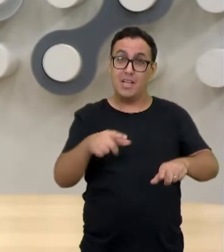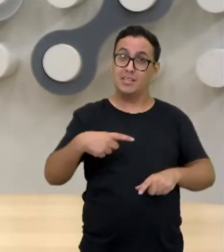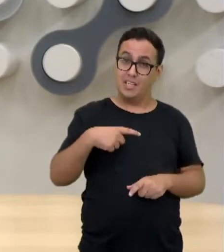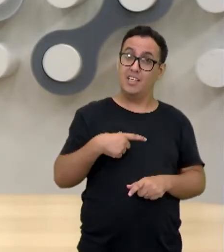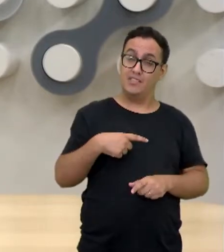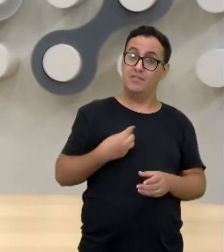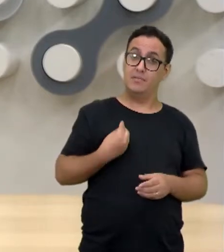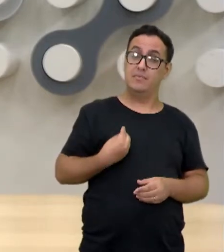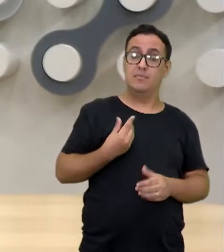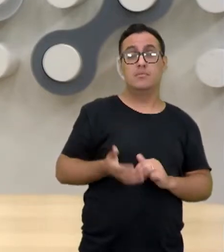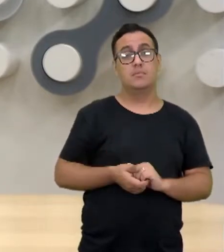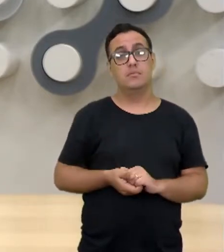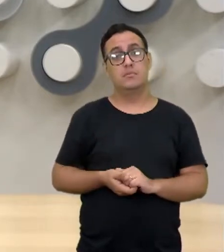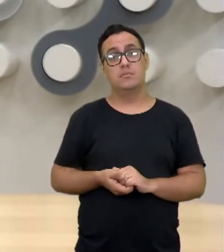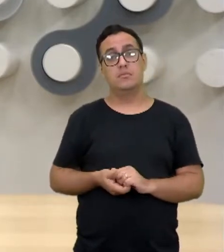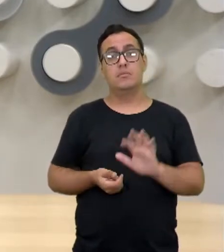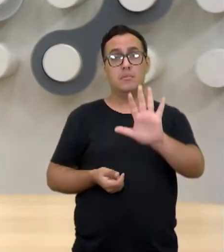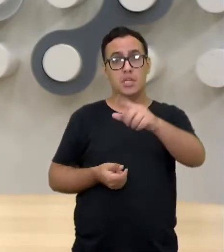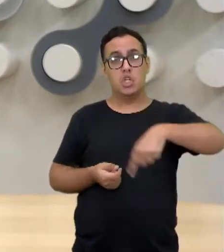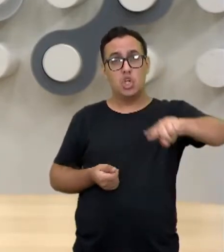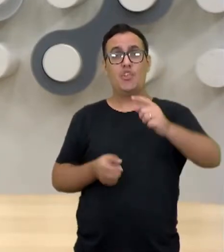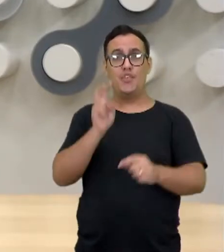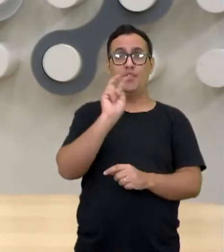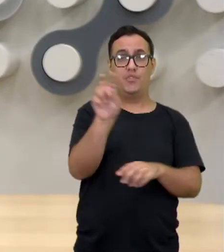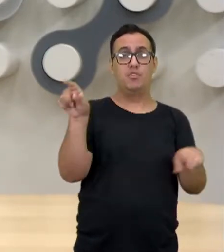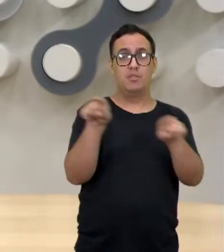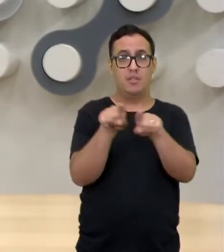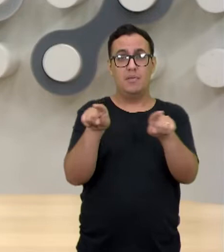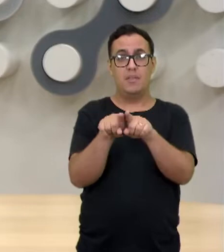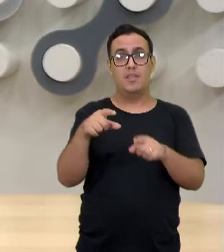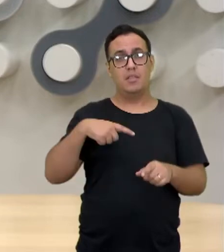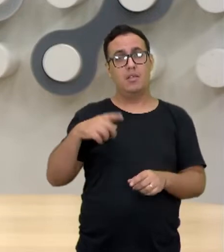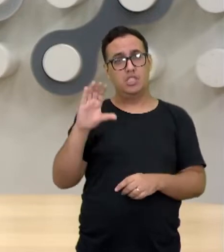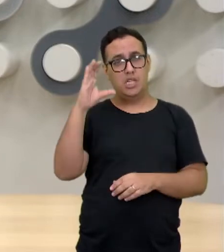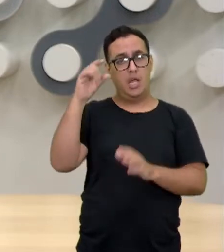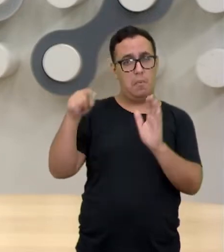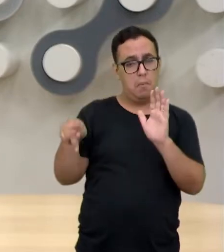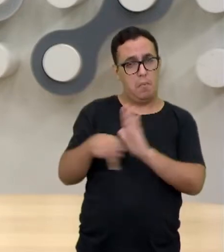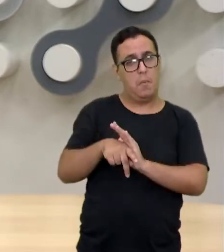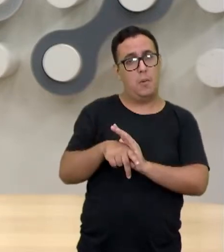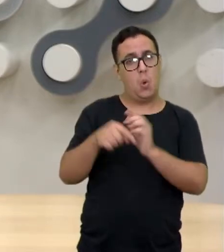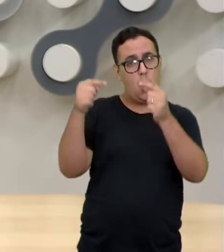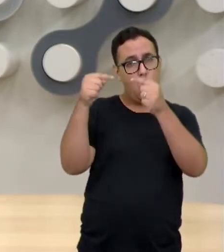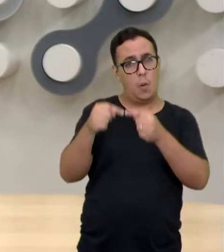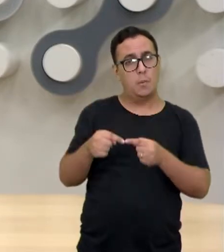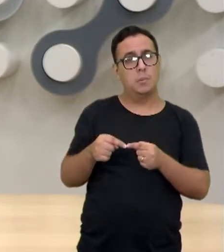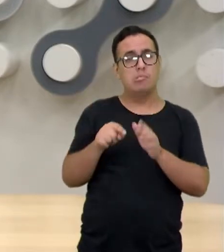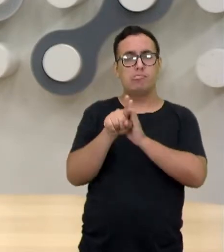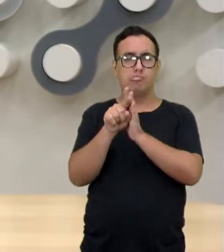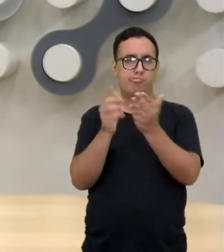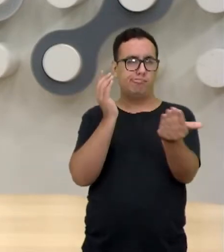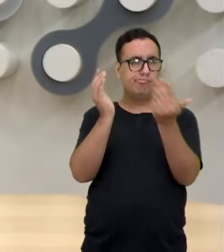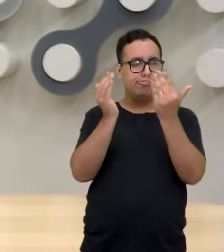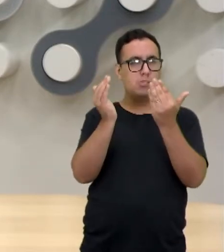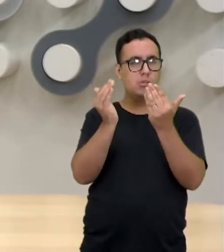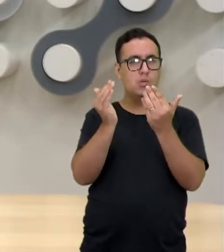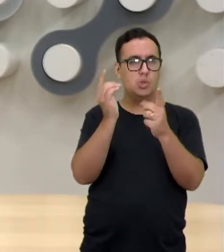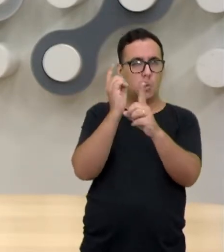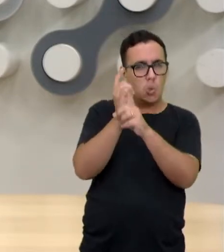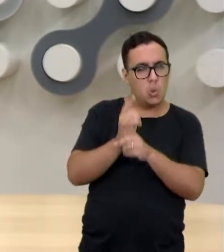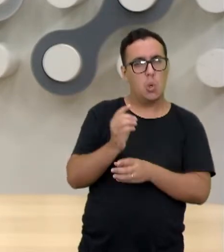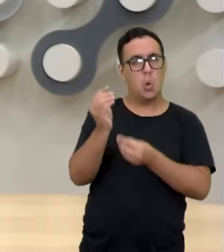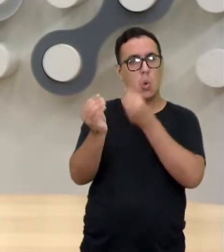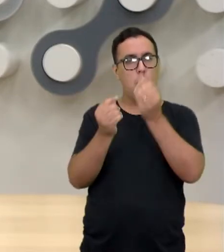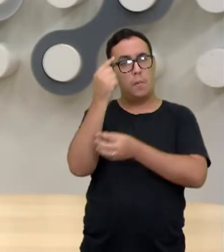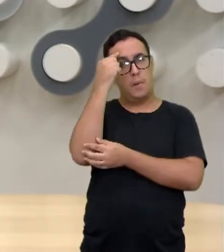gente tinha visto também que é típico da ciência conseguir fazer previsões, predições, não é? Então, se a gente